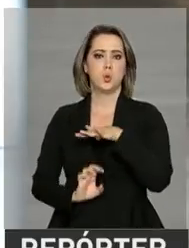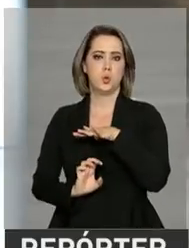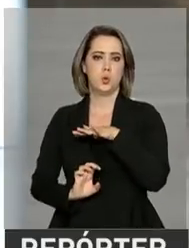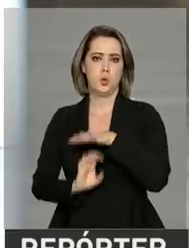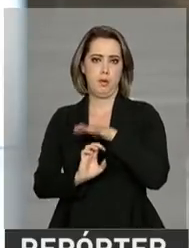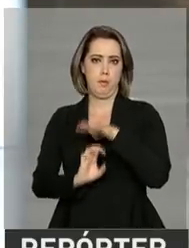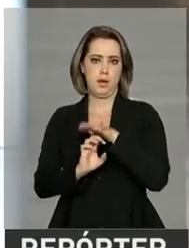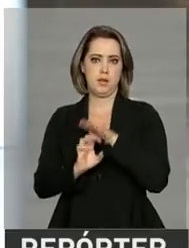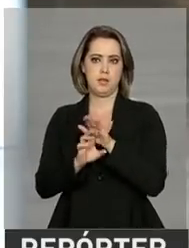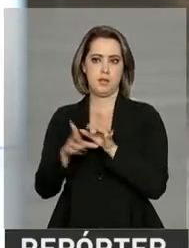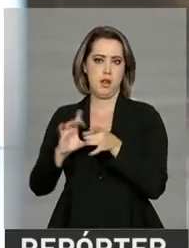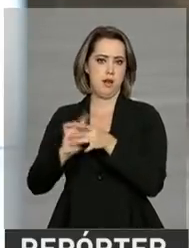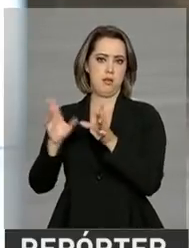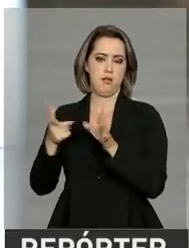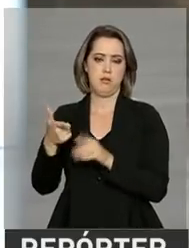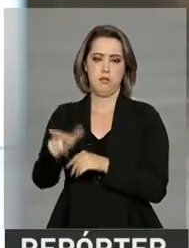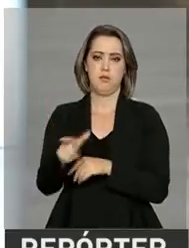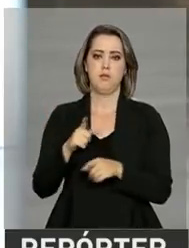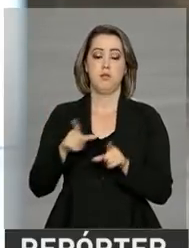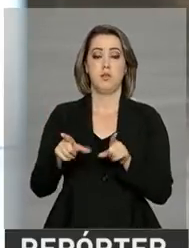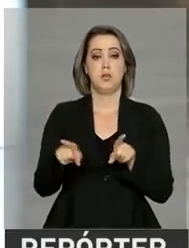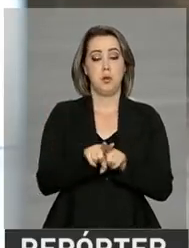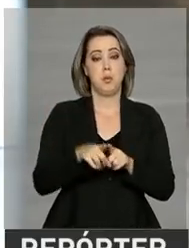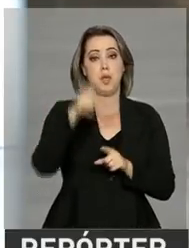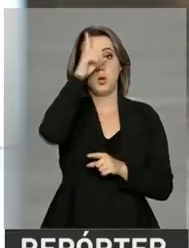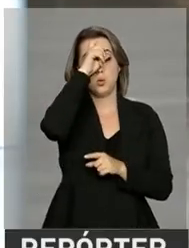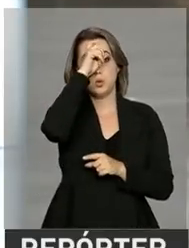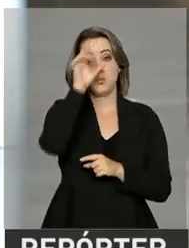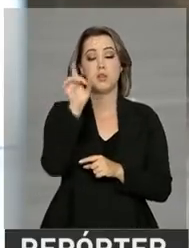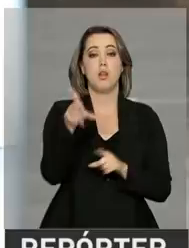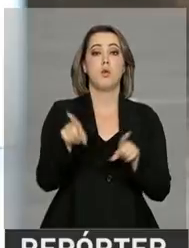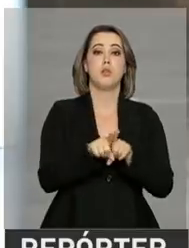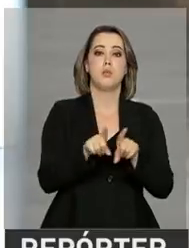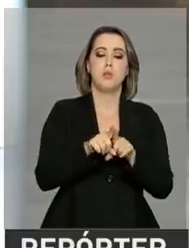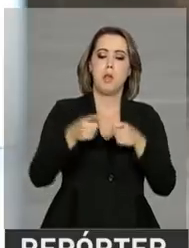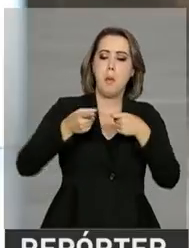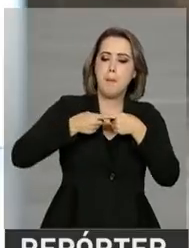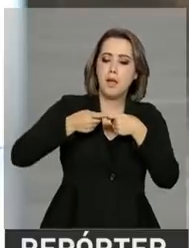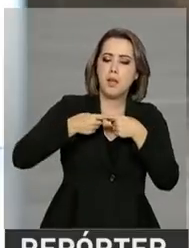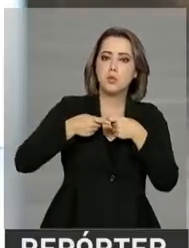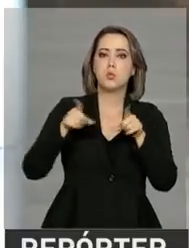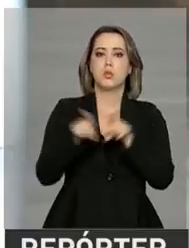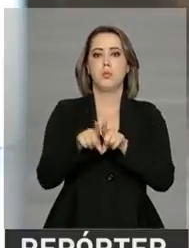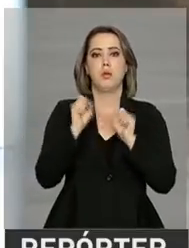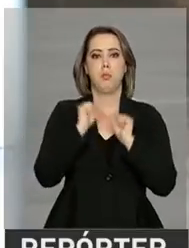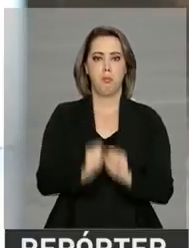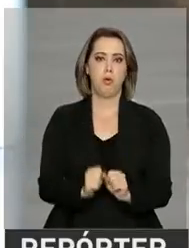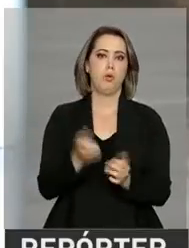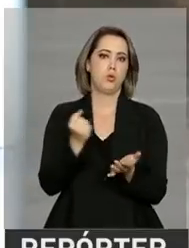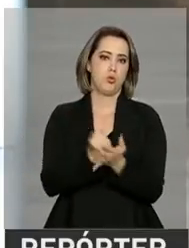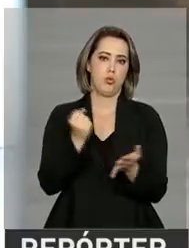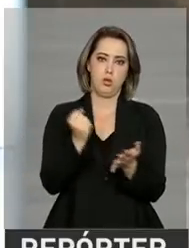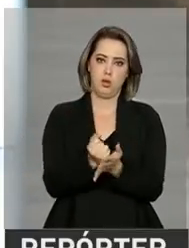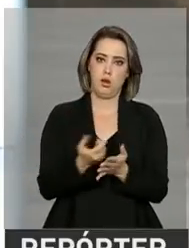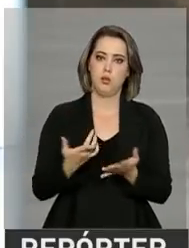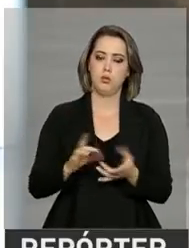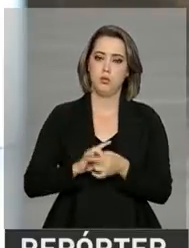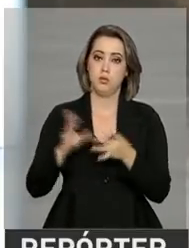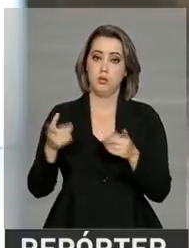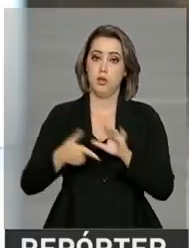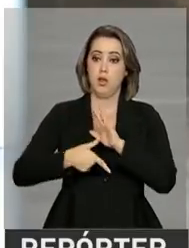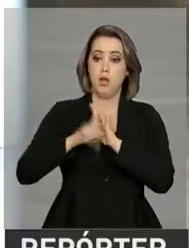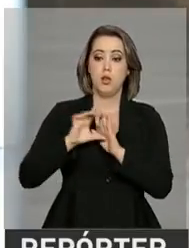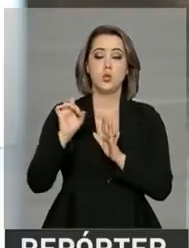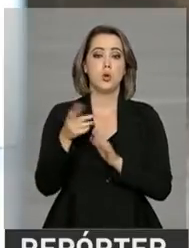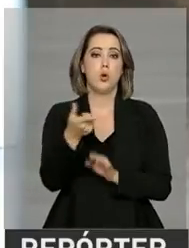ser contratados de forma terceirizada. Antes, apenas as atividades meio, como serviços de manutenção, limpeza e